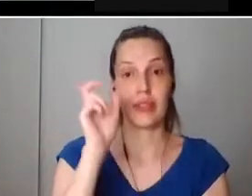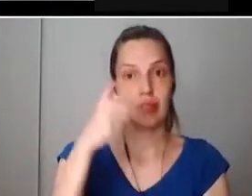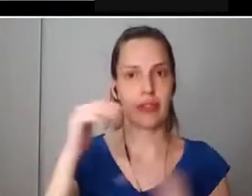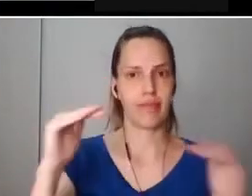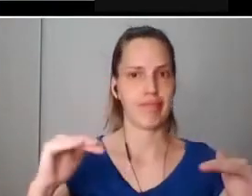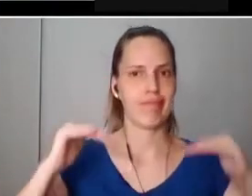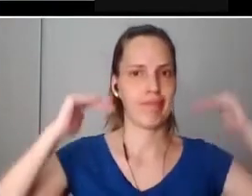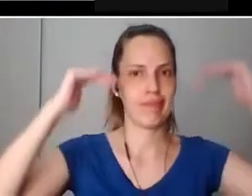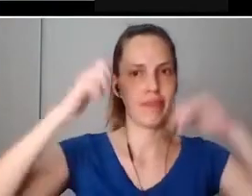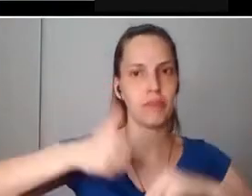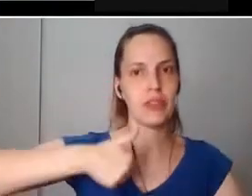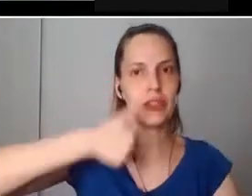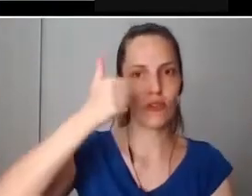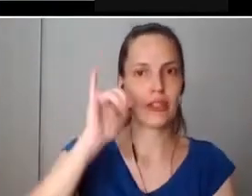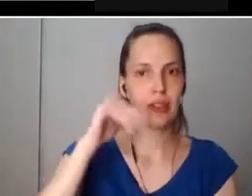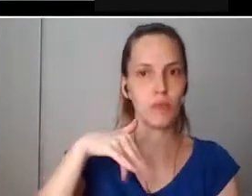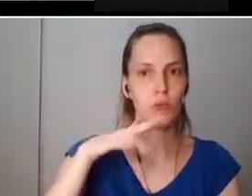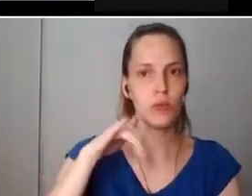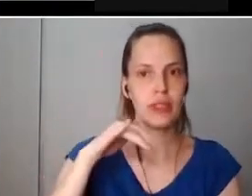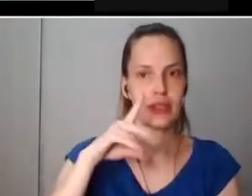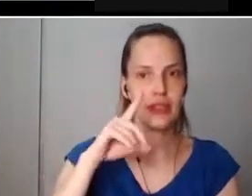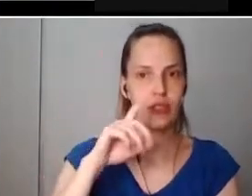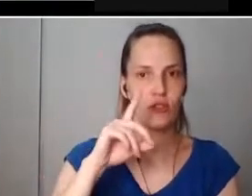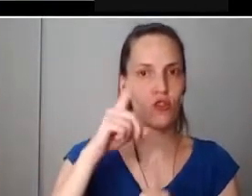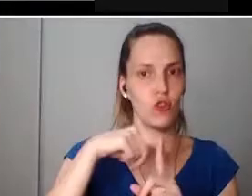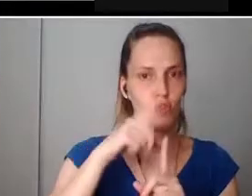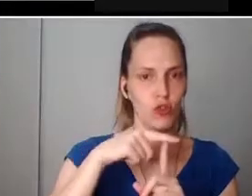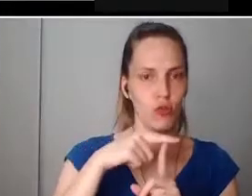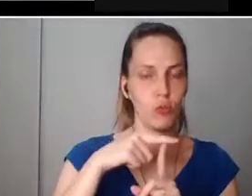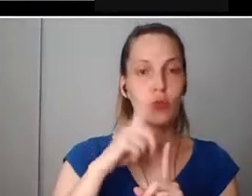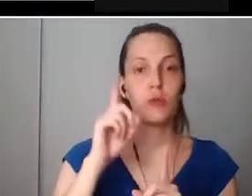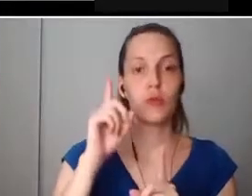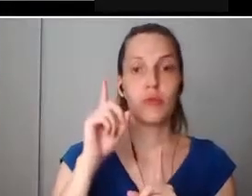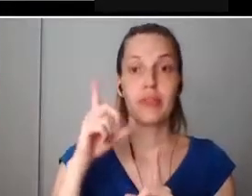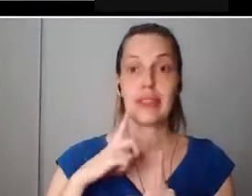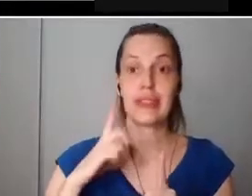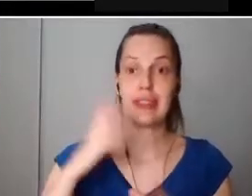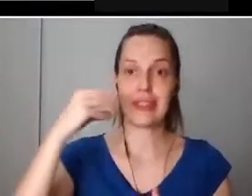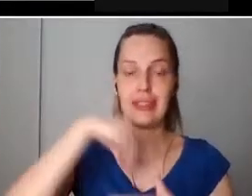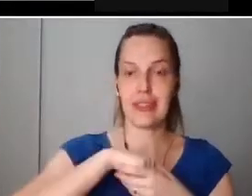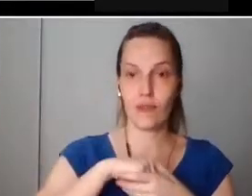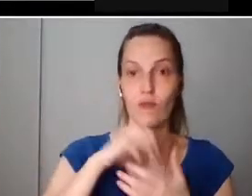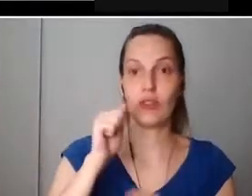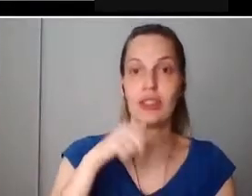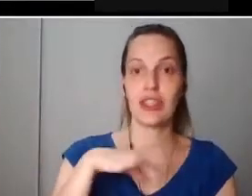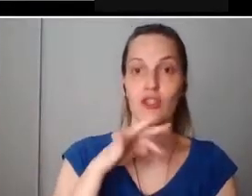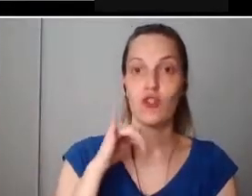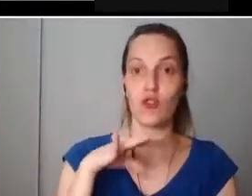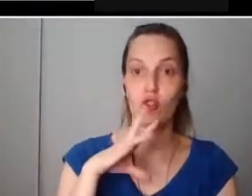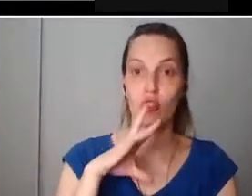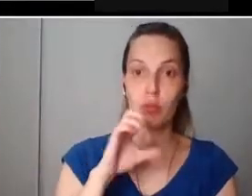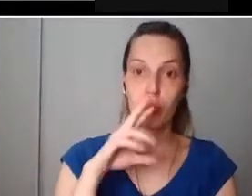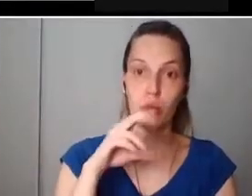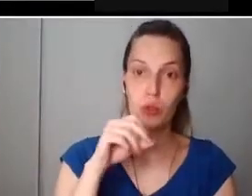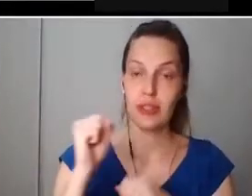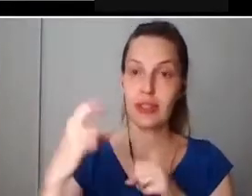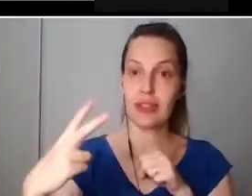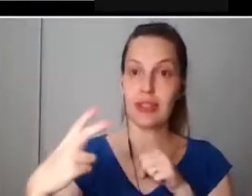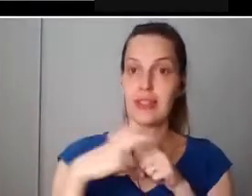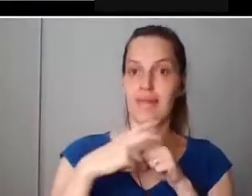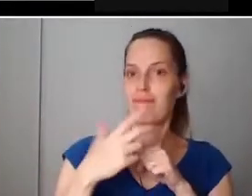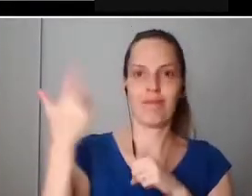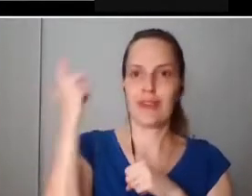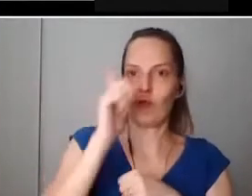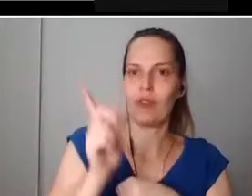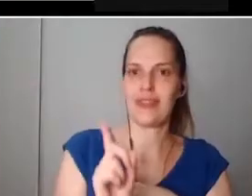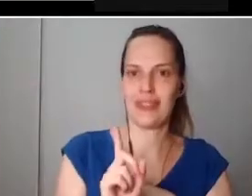é a imunidade que é basicamente constituída de anticorpos neutralizantes que impede a entrada do vírus, protege da infecção. E